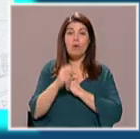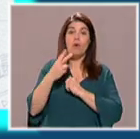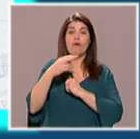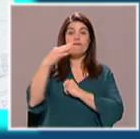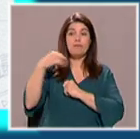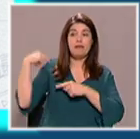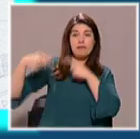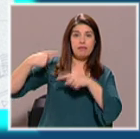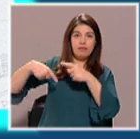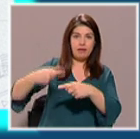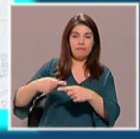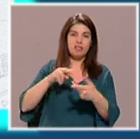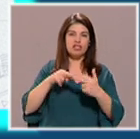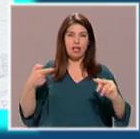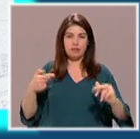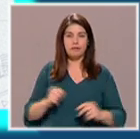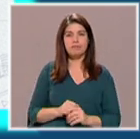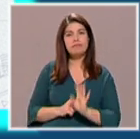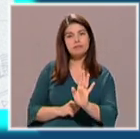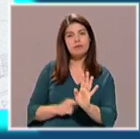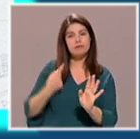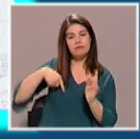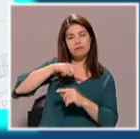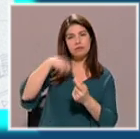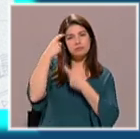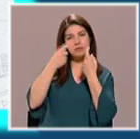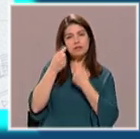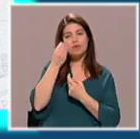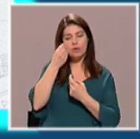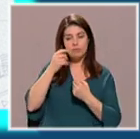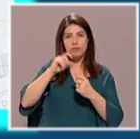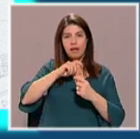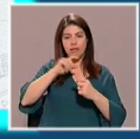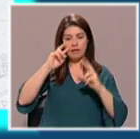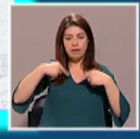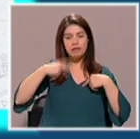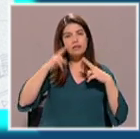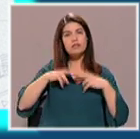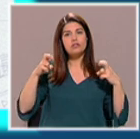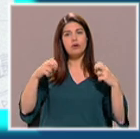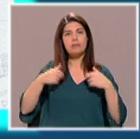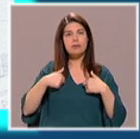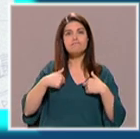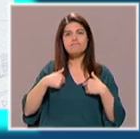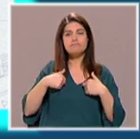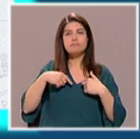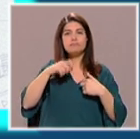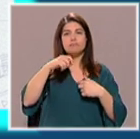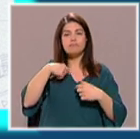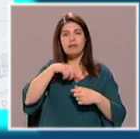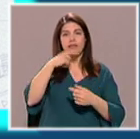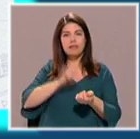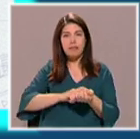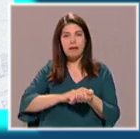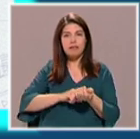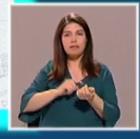genética. Pensam vocês, então como é que nós podemos diagnosticar se temos ou não predisposição para a diabetes? A